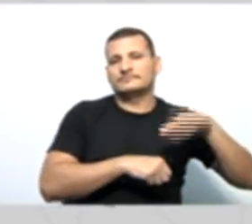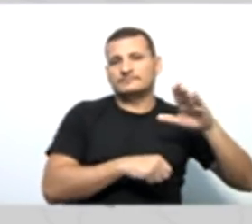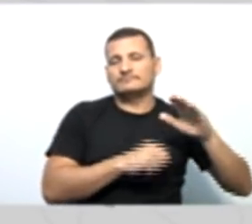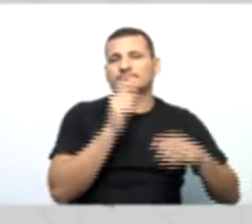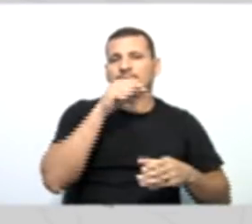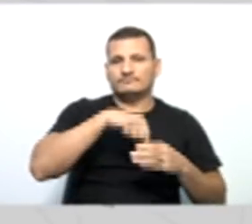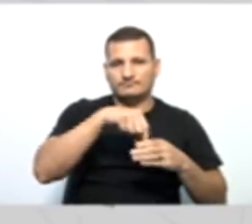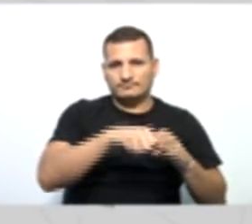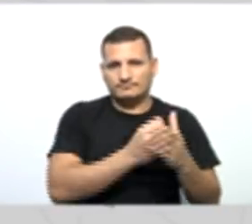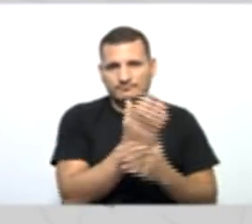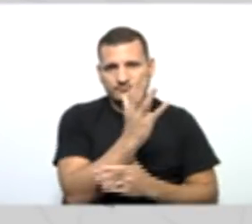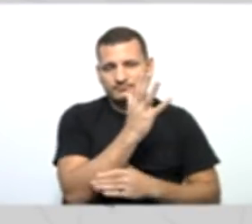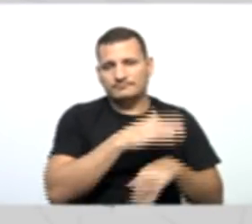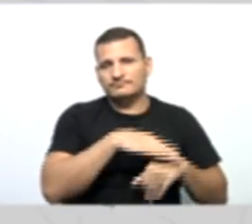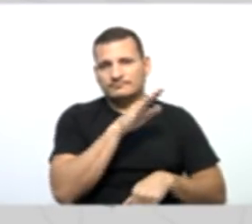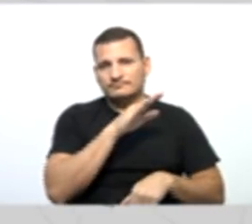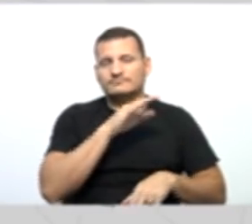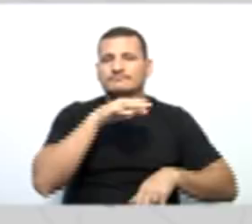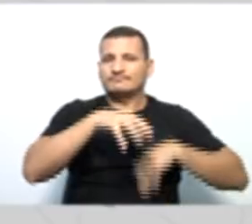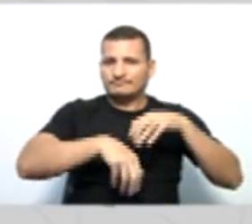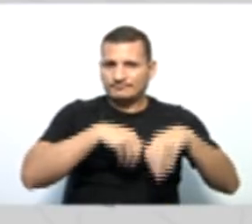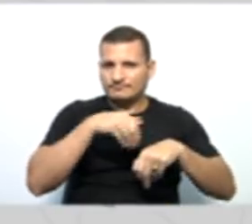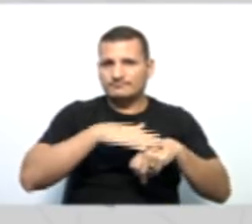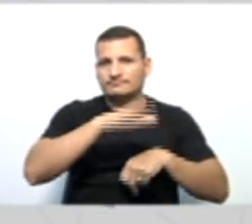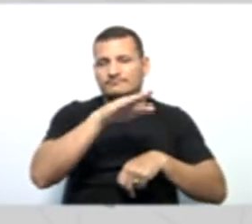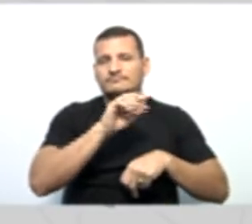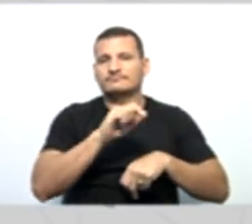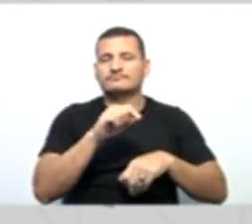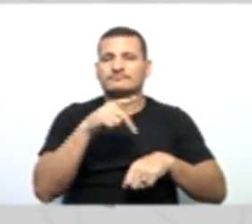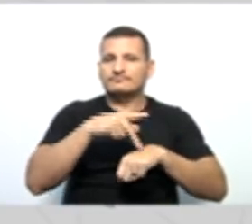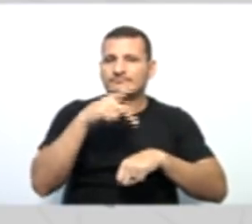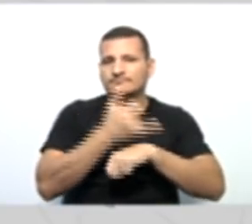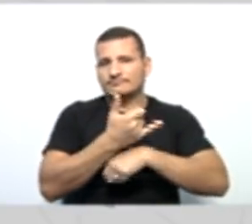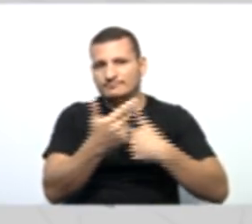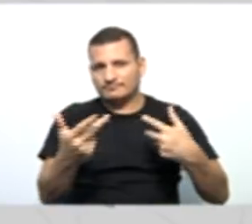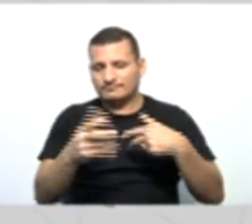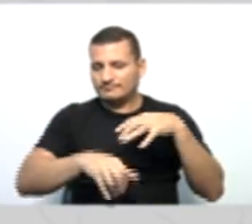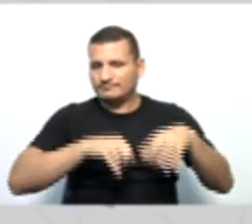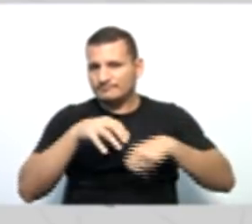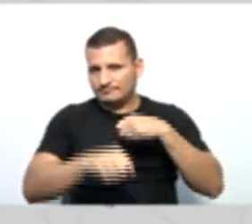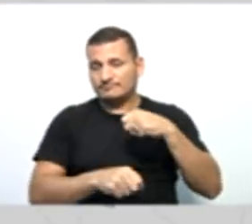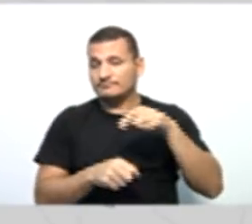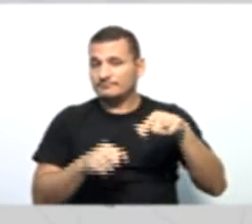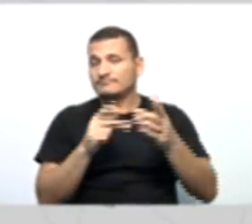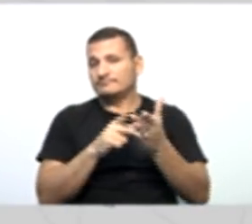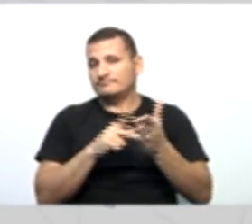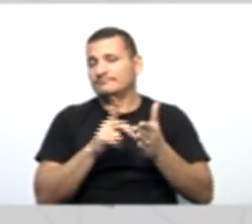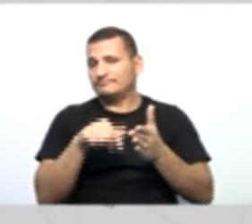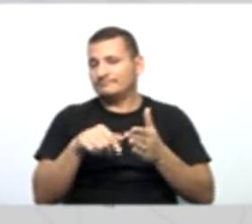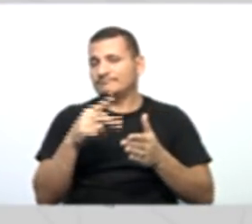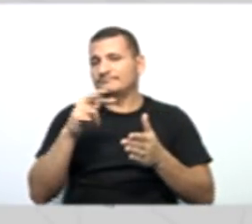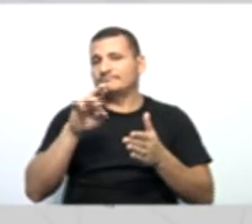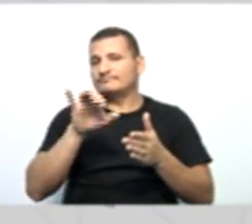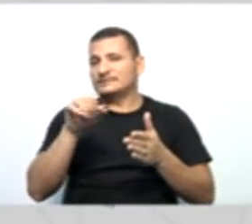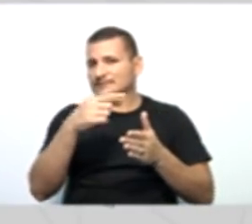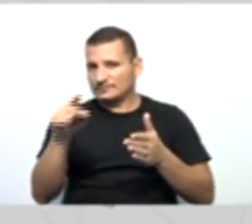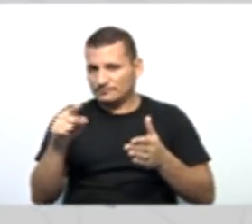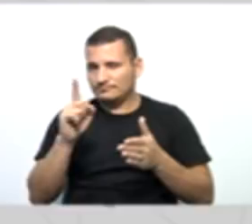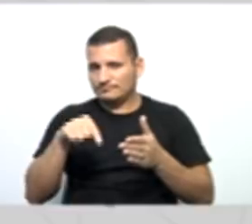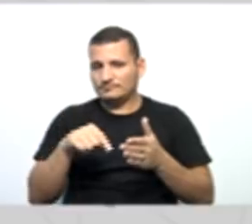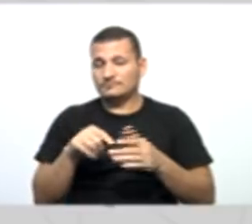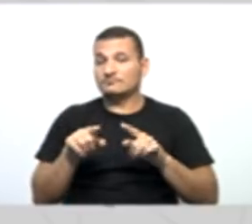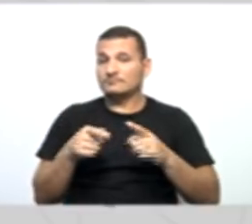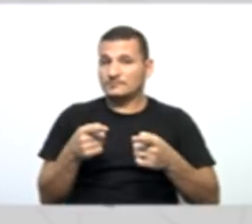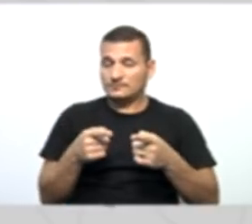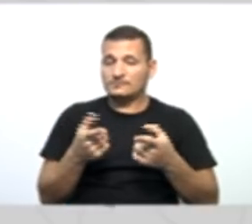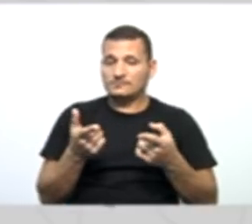plantar mais, vamos precisar cavar mais buracos para tirar minérios, não é? E isso realmente é uma pressão. Mas, paralelo a isso, nós